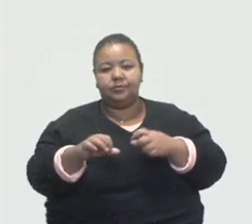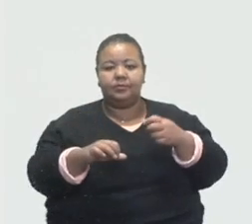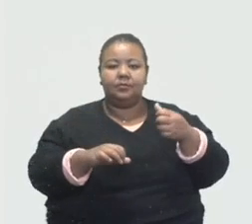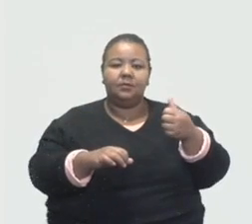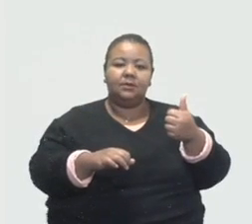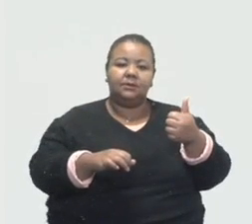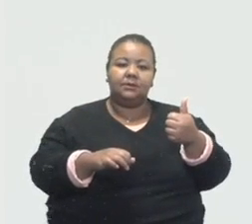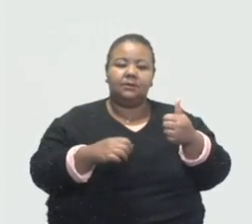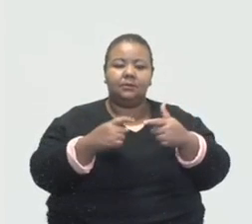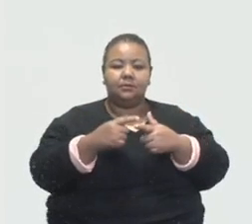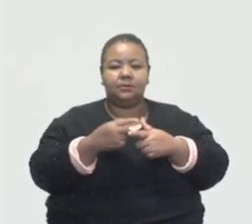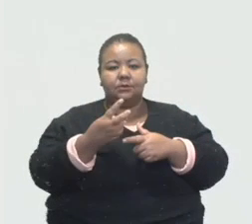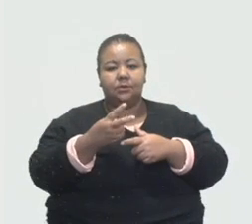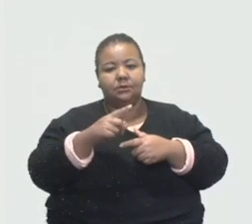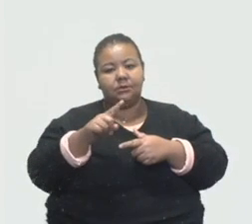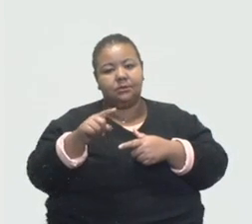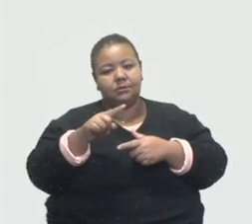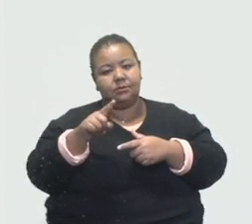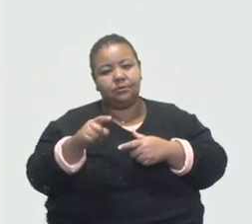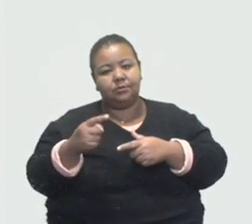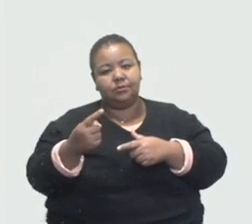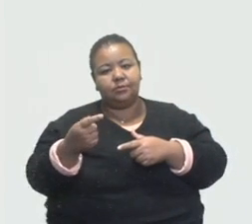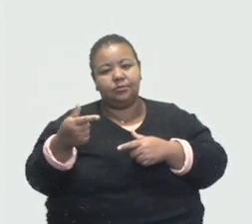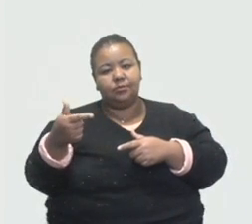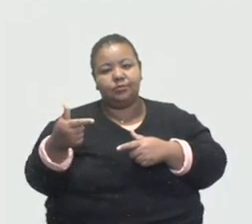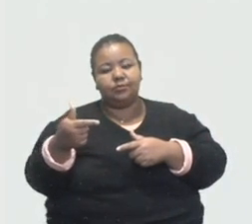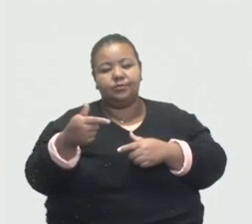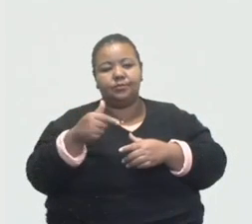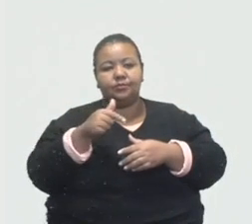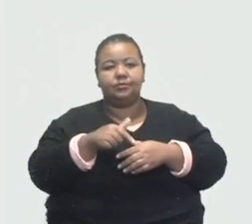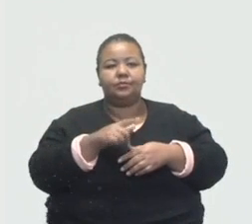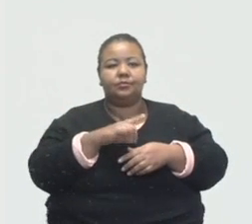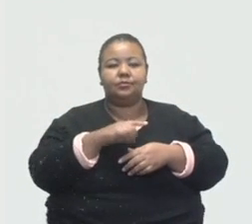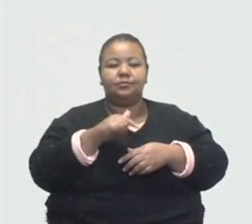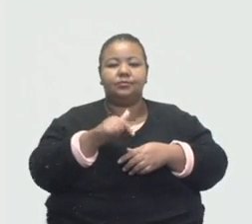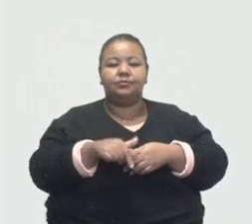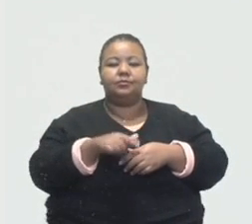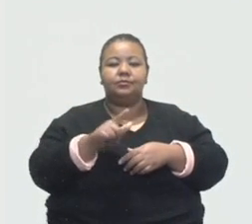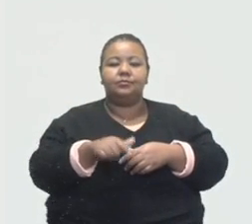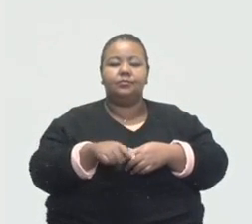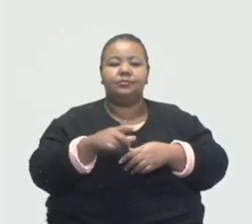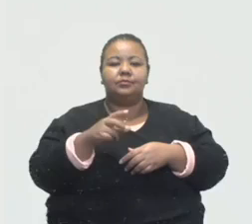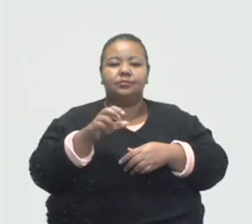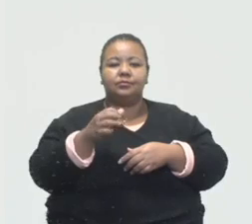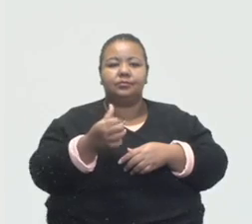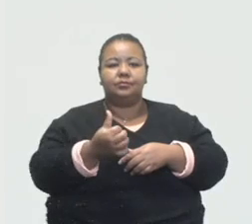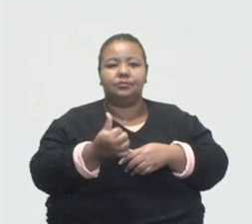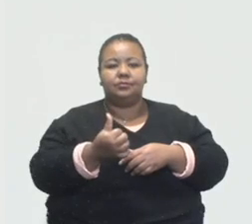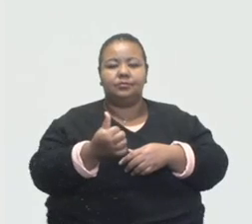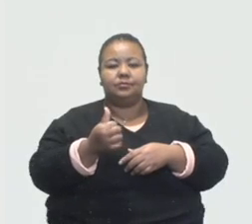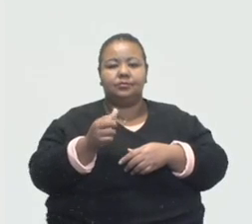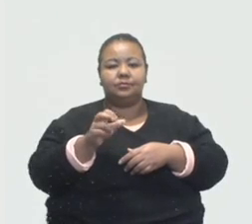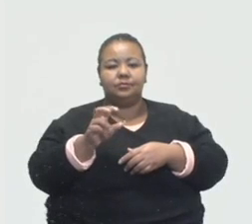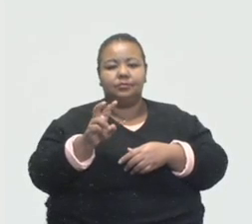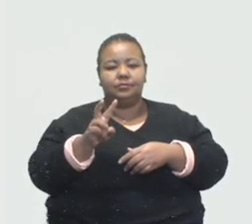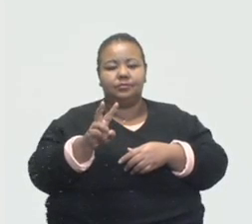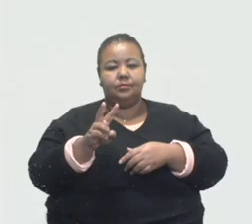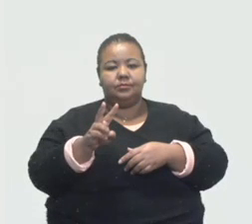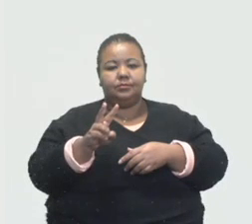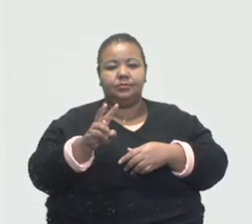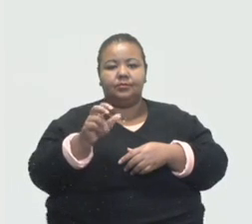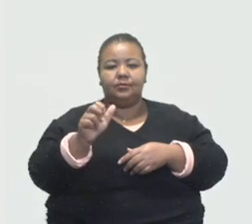2, 12. Logo, nós temos aqui o nosso alto valor e o nosso